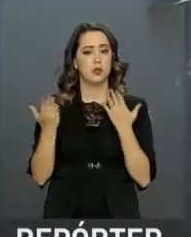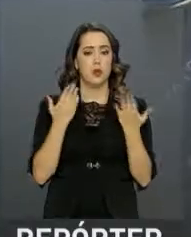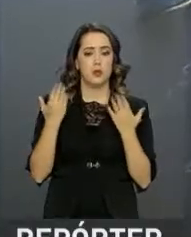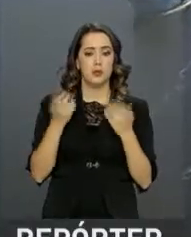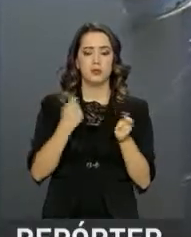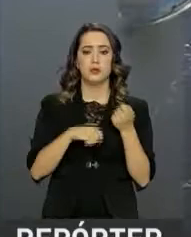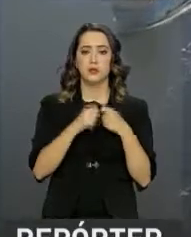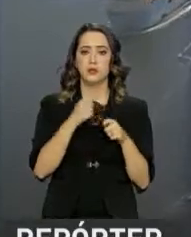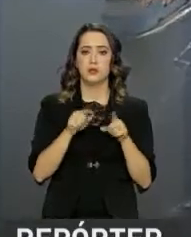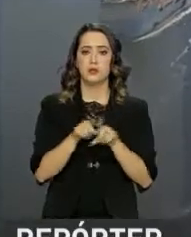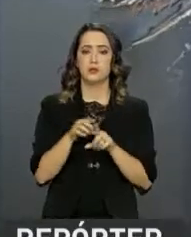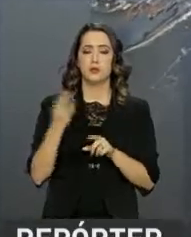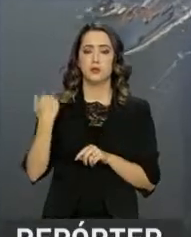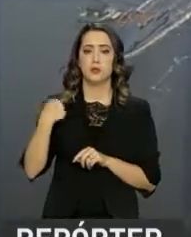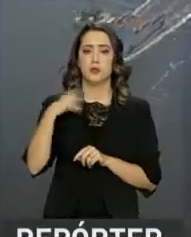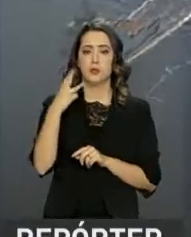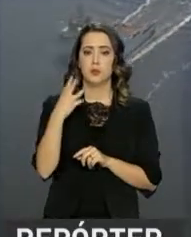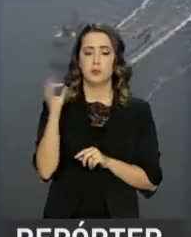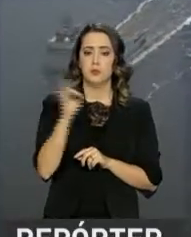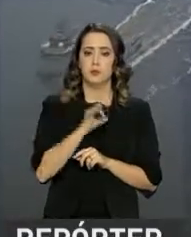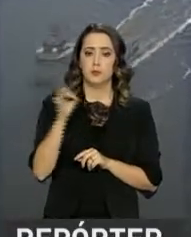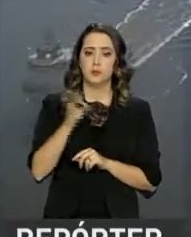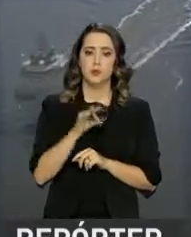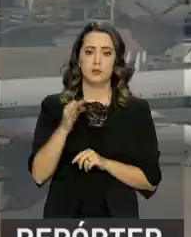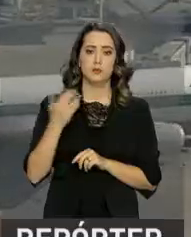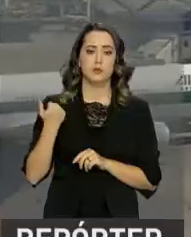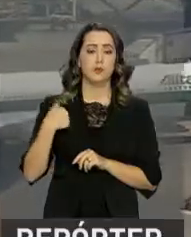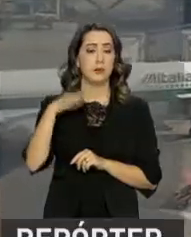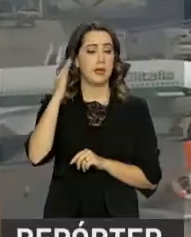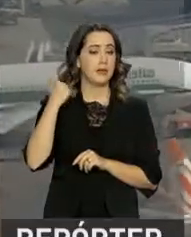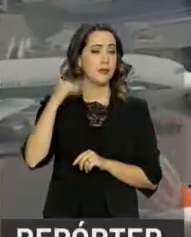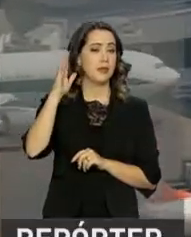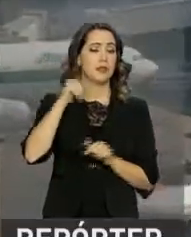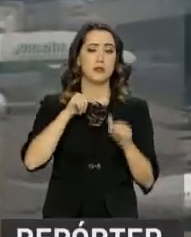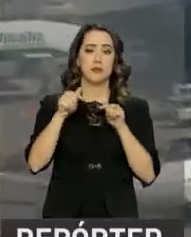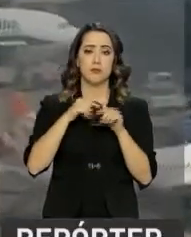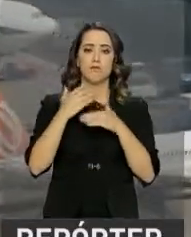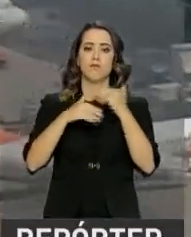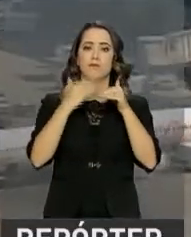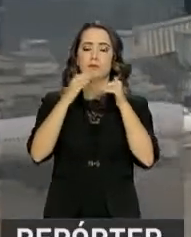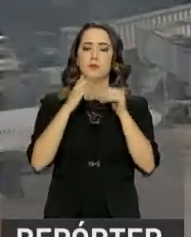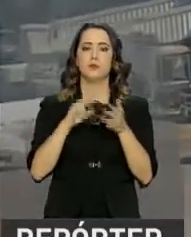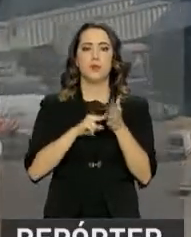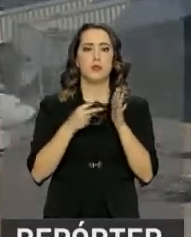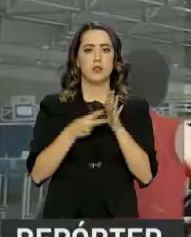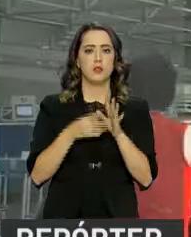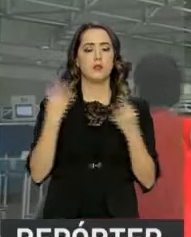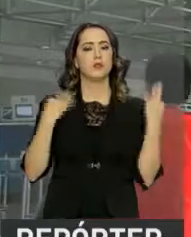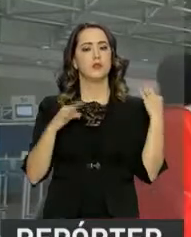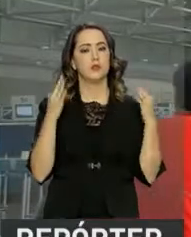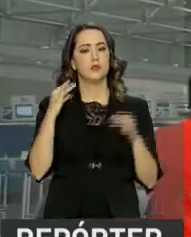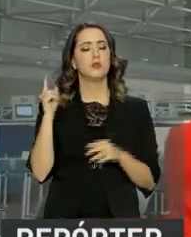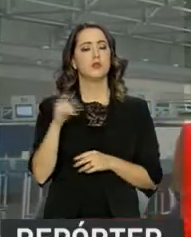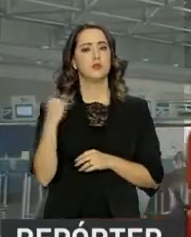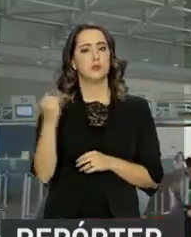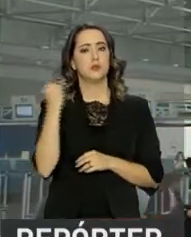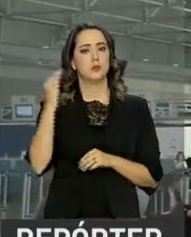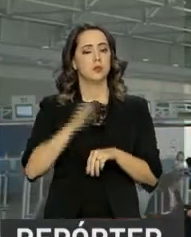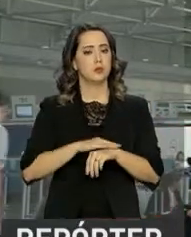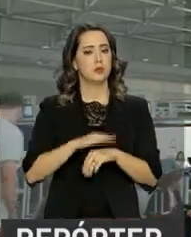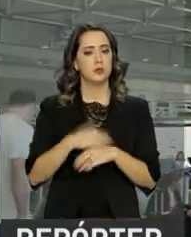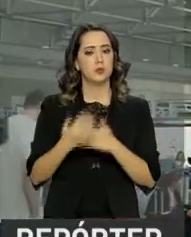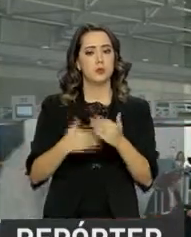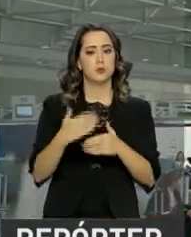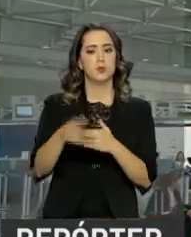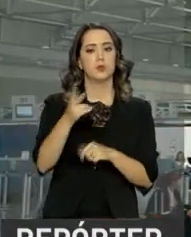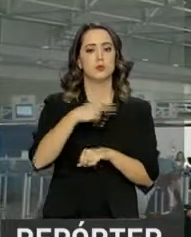que crescerá mais de 3% esse ano, nós conseguiremos crescer mais ainda, o que significa que o turismo é uma grande alternativa para o